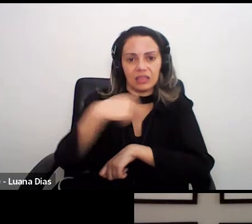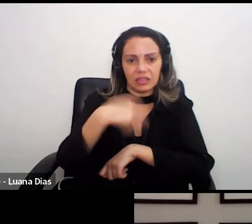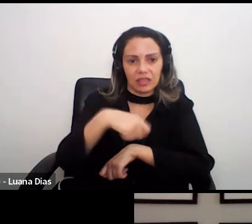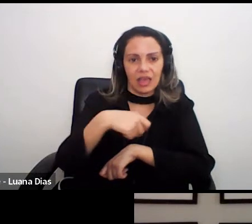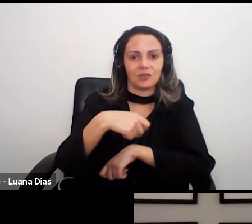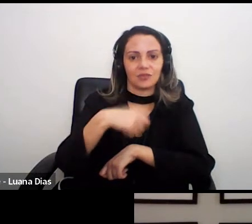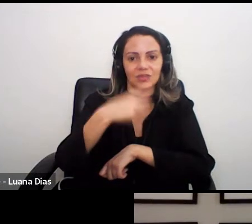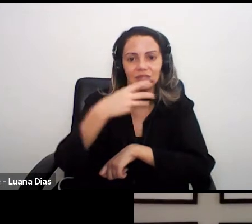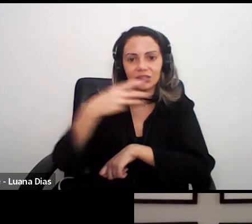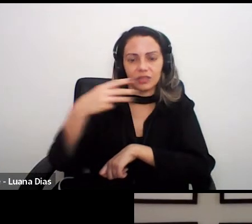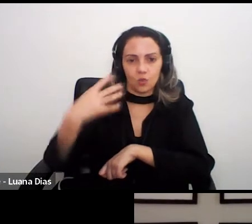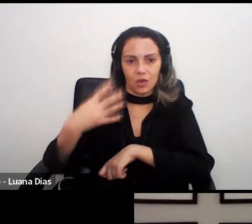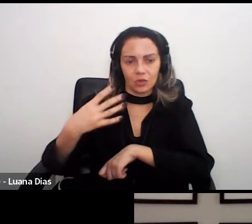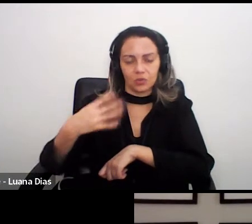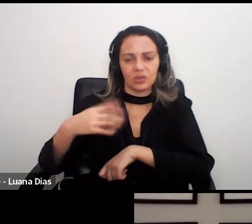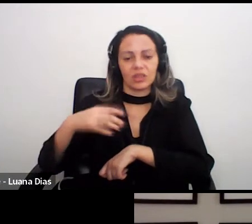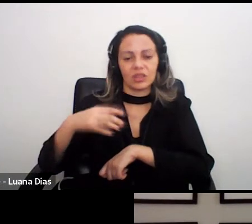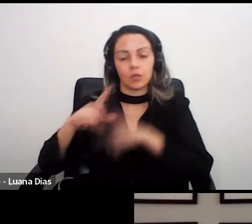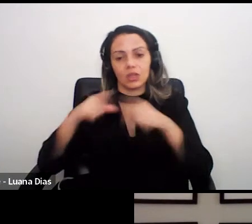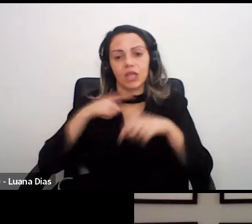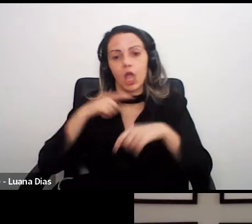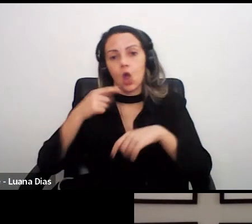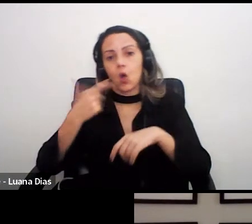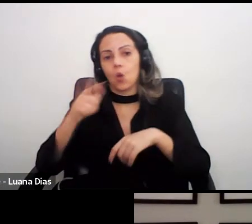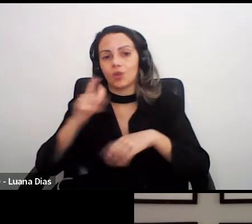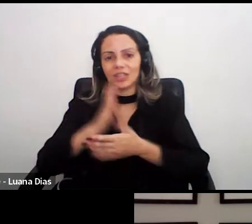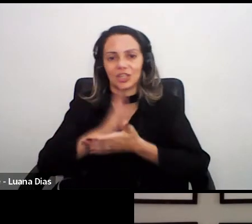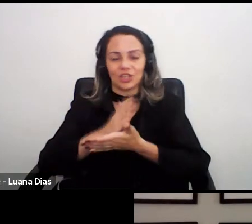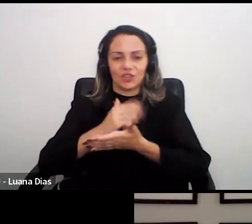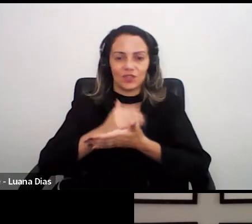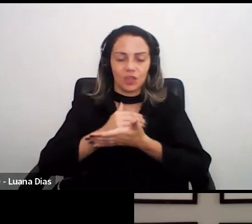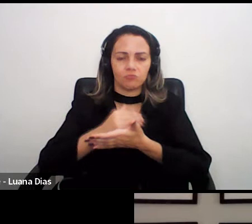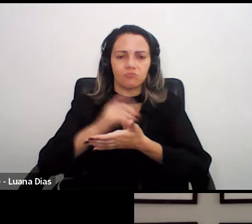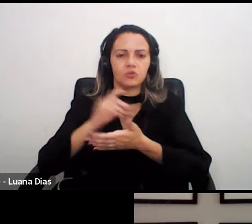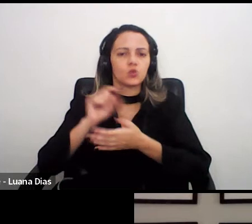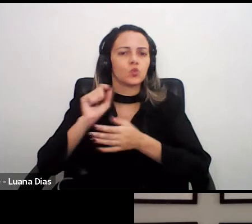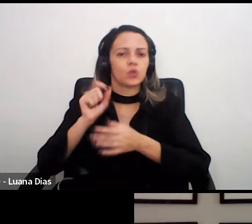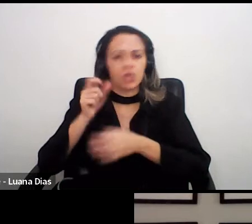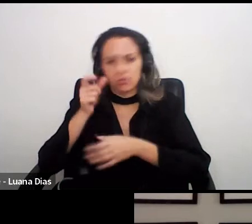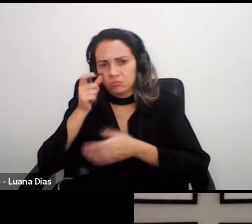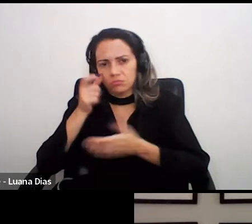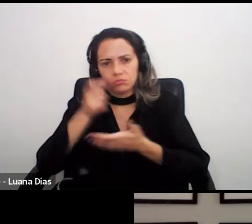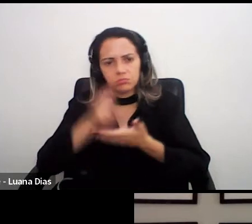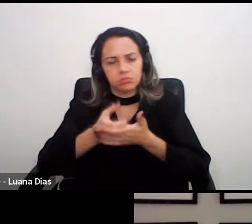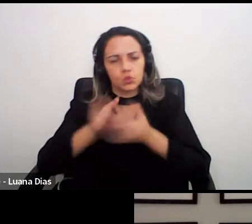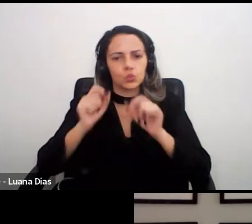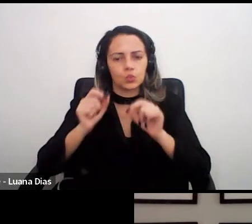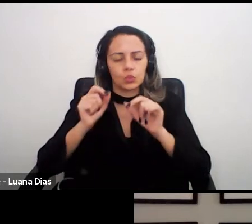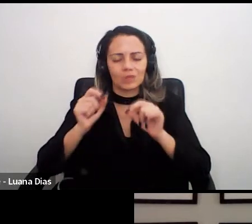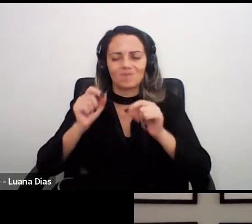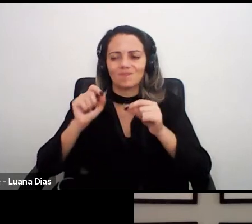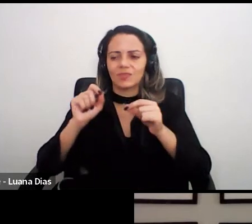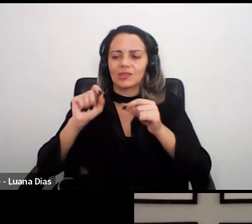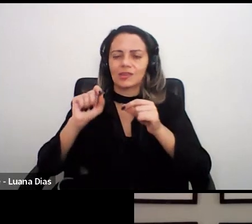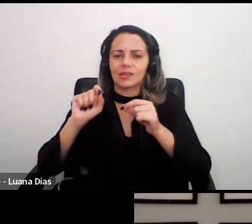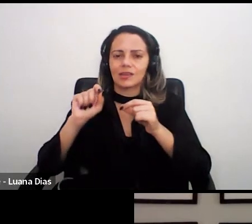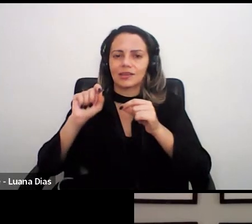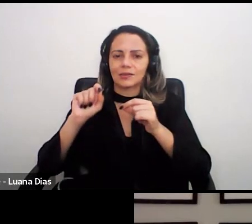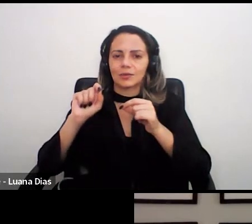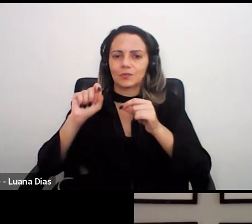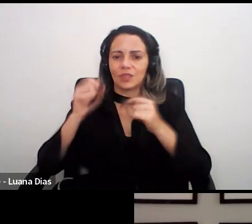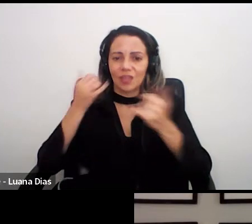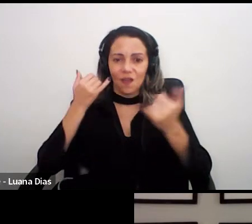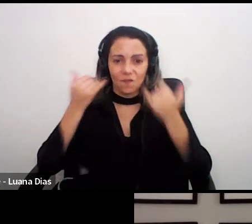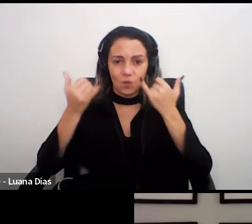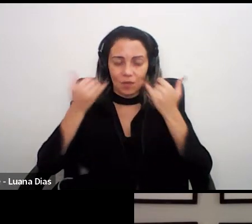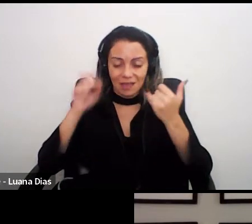ter uma outra subdivisão. Mas o que, que chamou a atenção? Esse distanciamento de uma informação